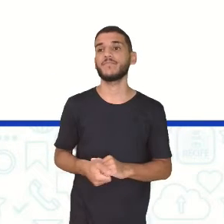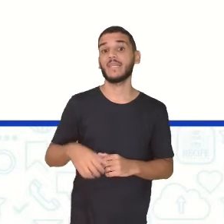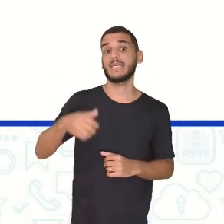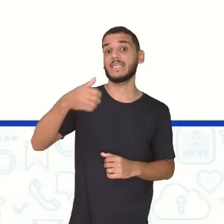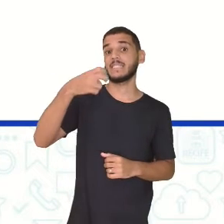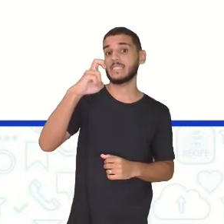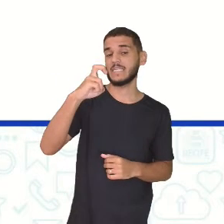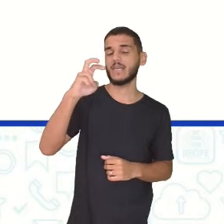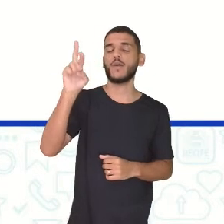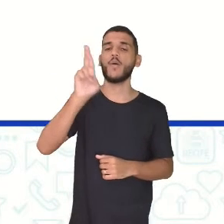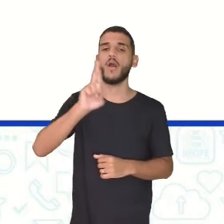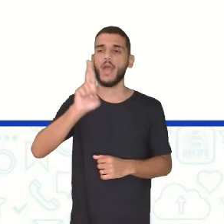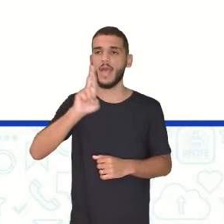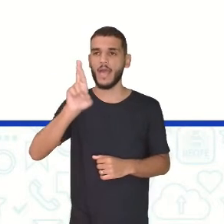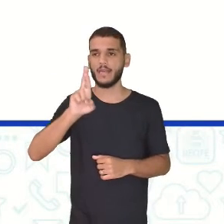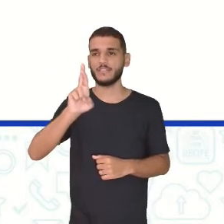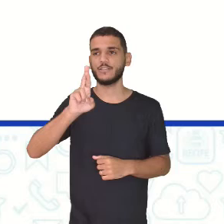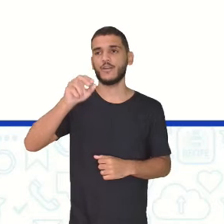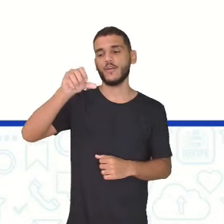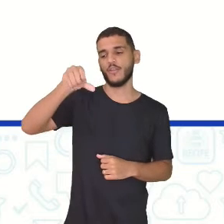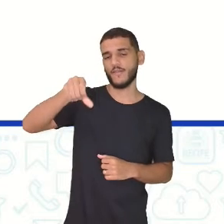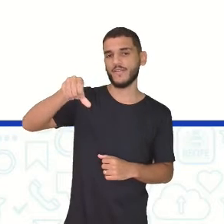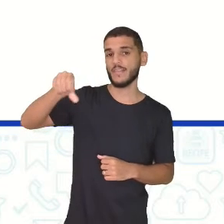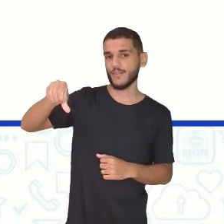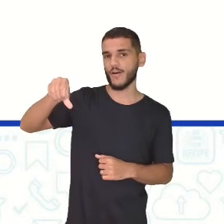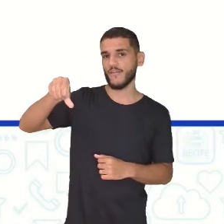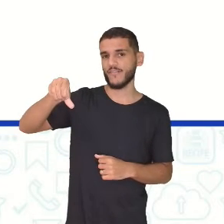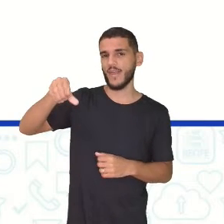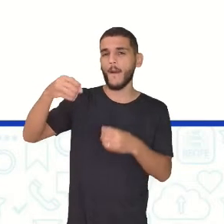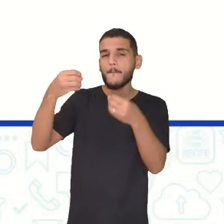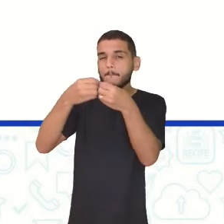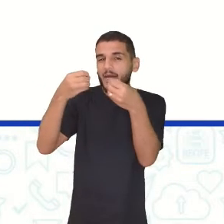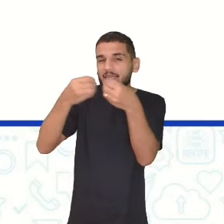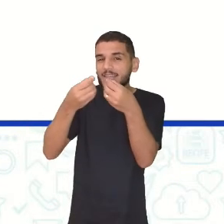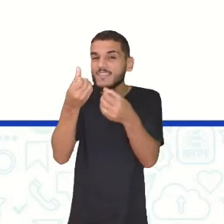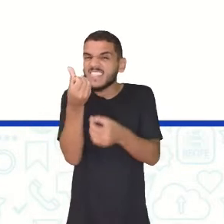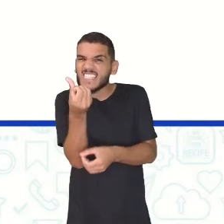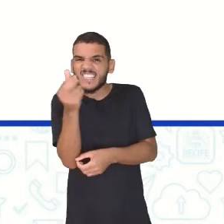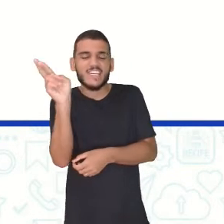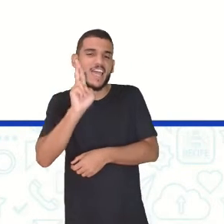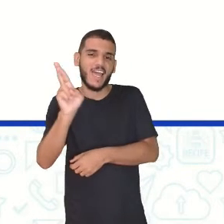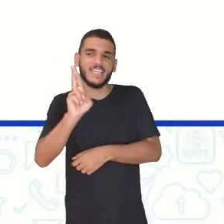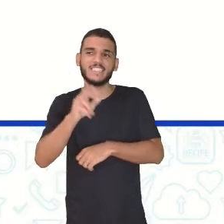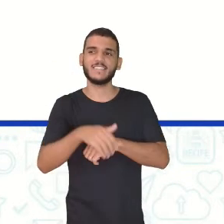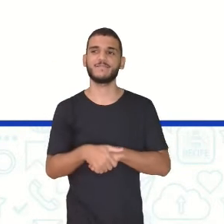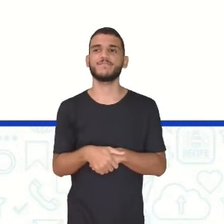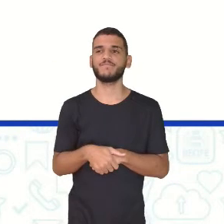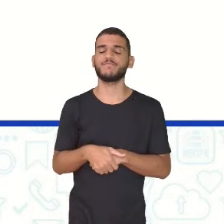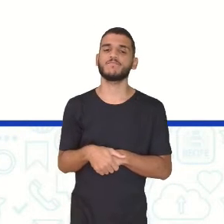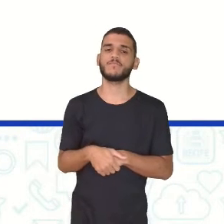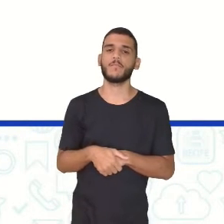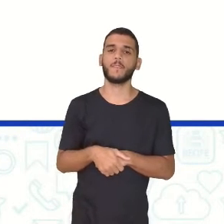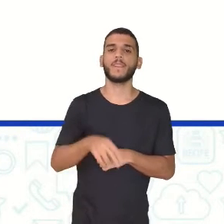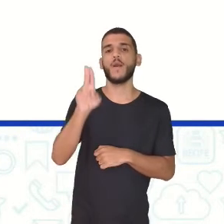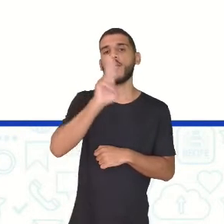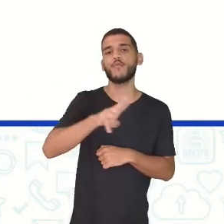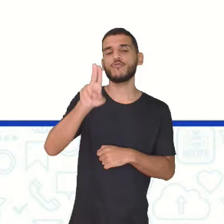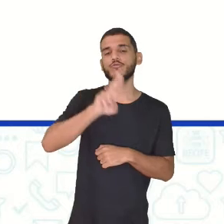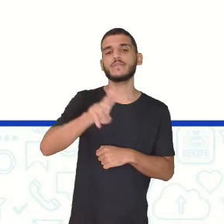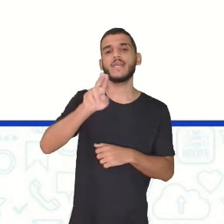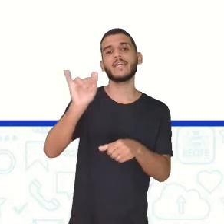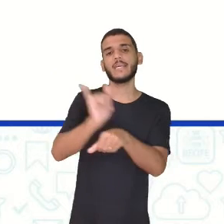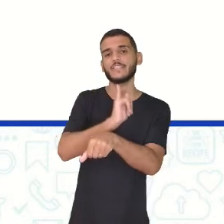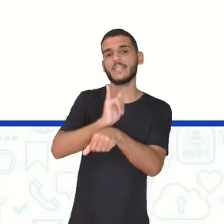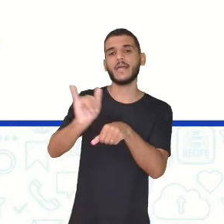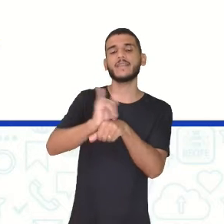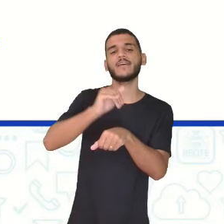5,99 está bem pertinho de 6, né, não, Ricardinho? Isso. Bem pertinho de 6. Então, eu fiz aí o valor aproximado desses